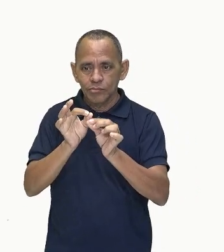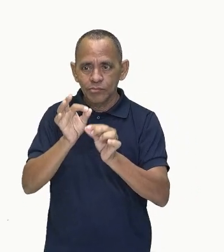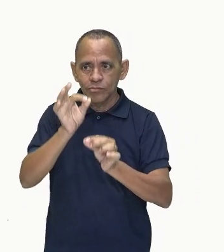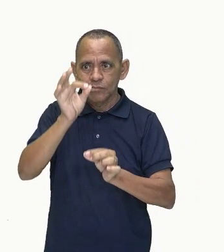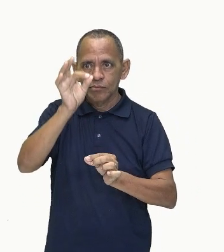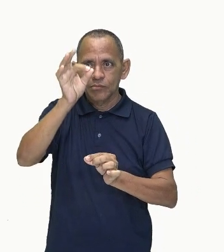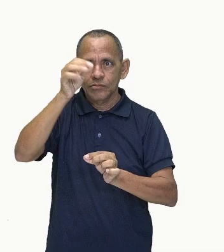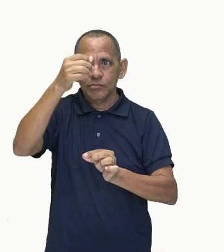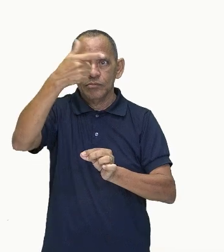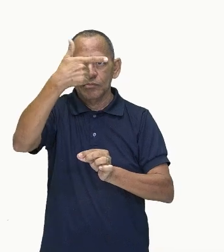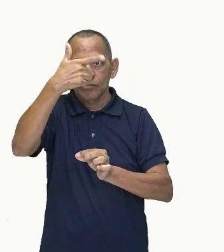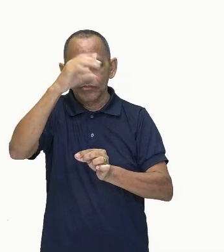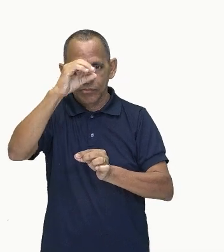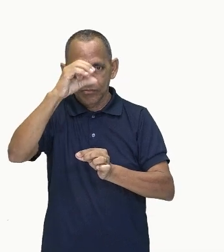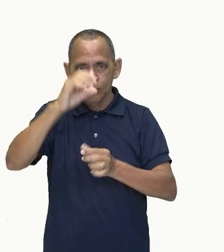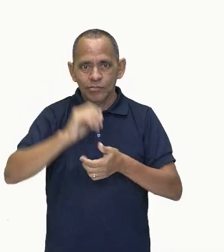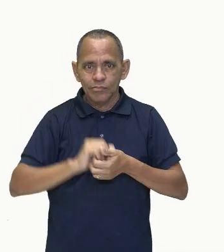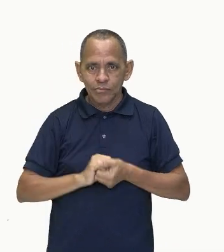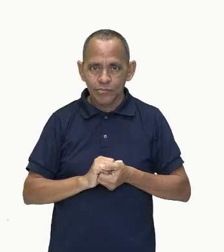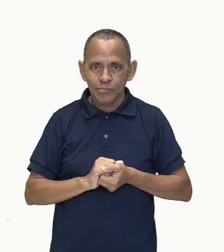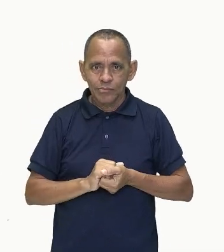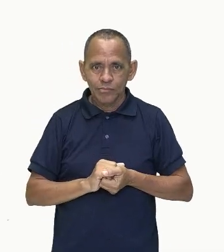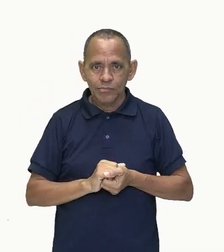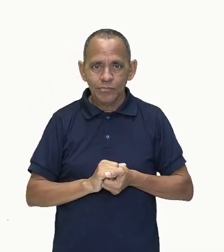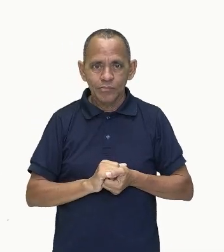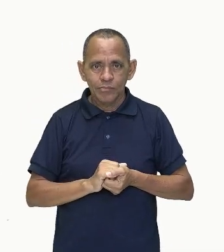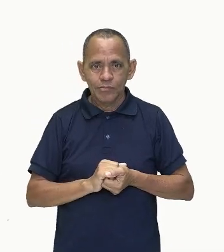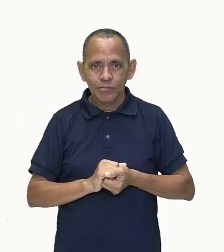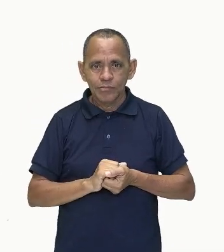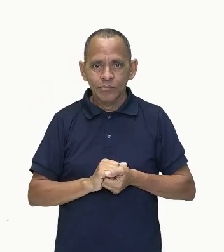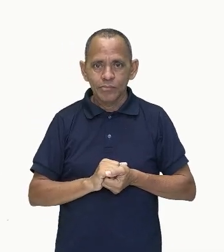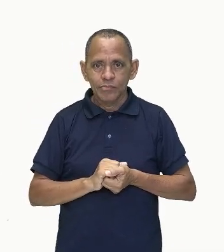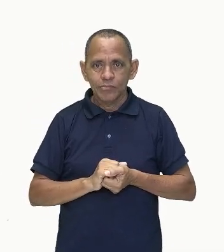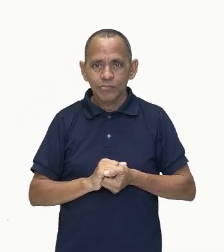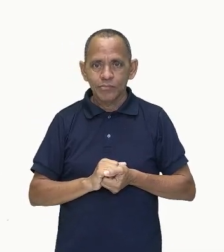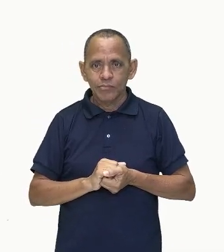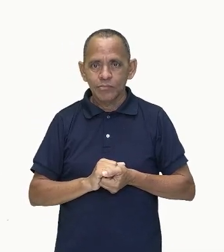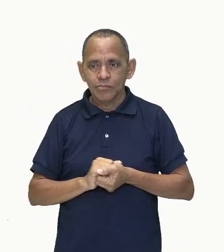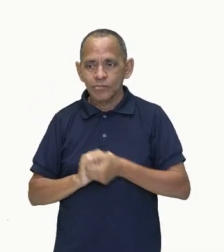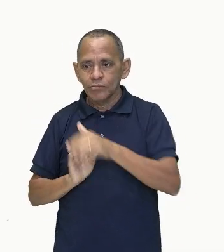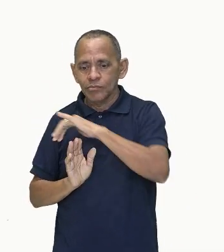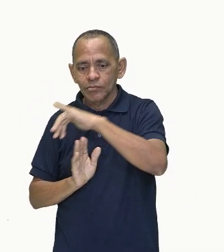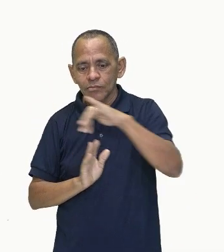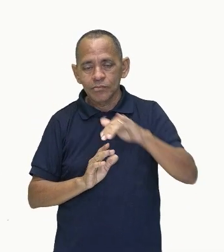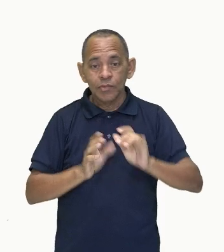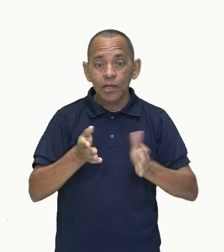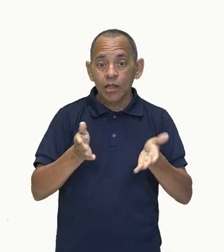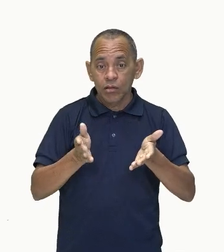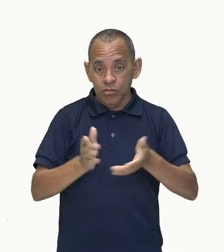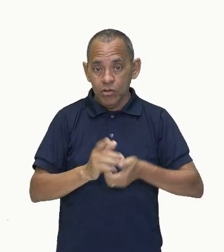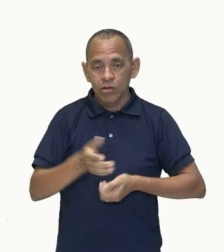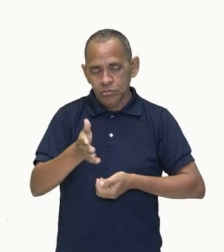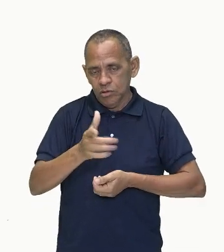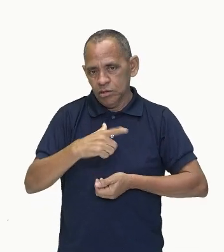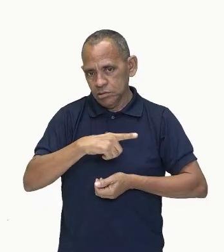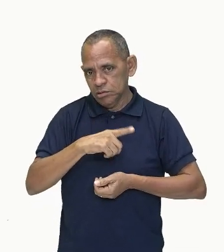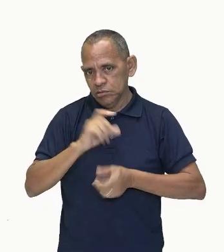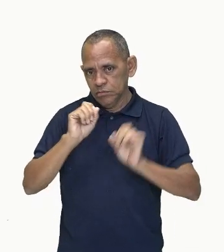coluna dos carros azuis tem que estar lá na altura 20, ó. exatamente na linha da altura